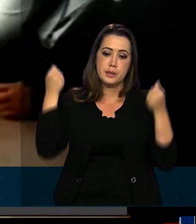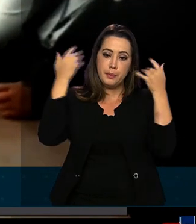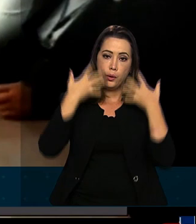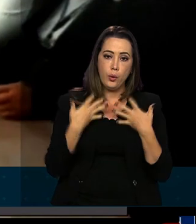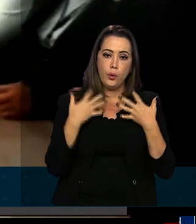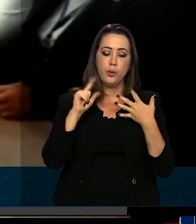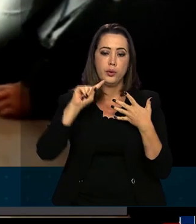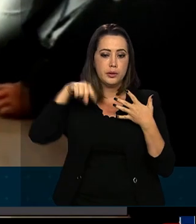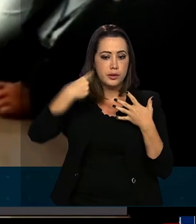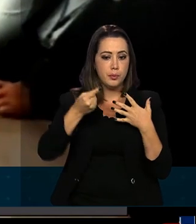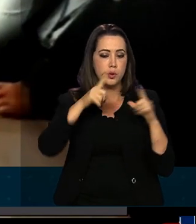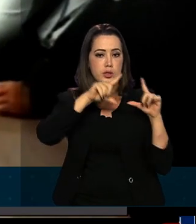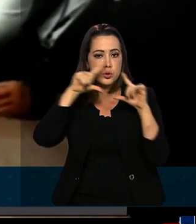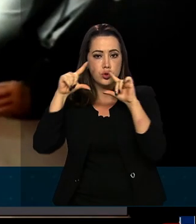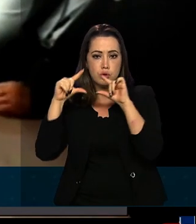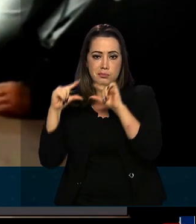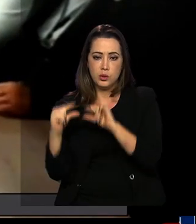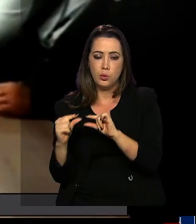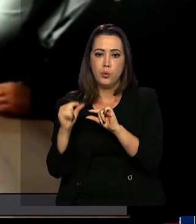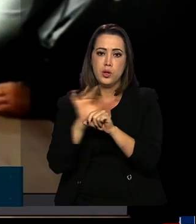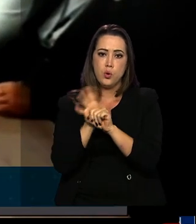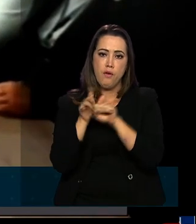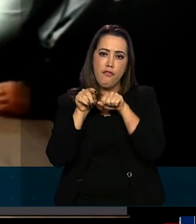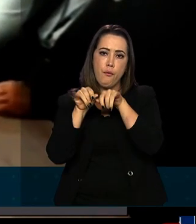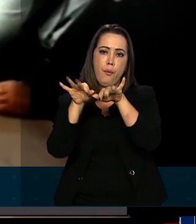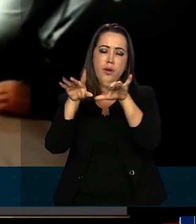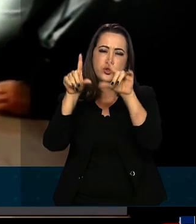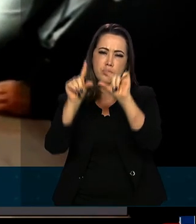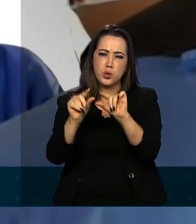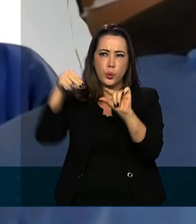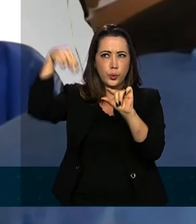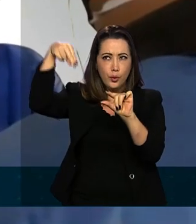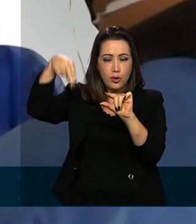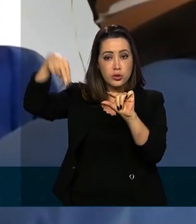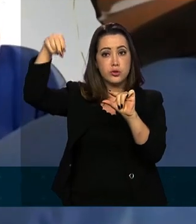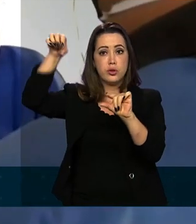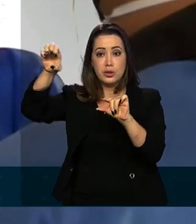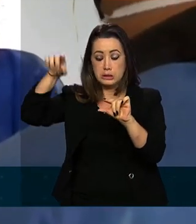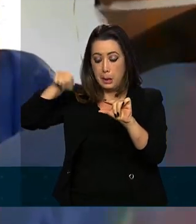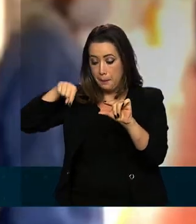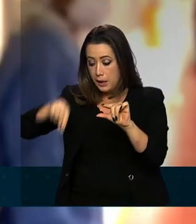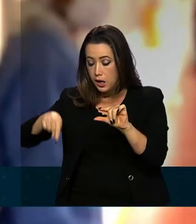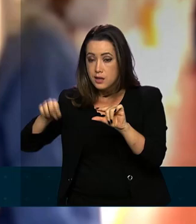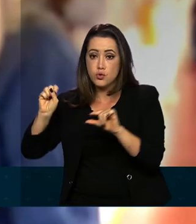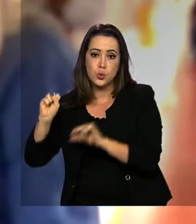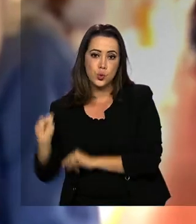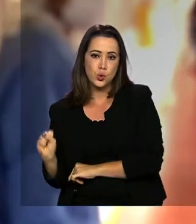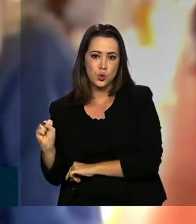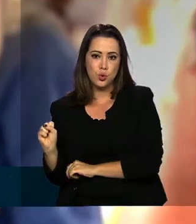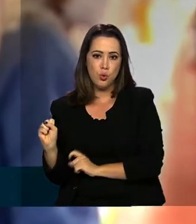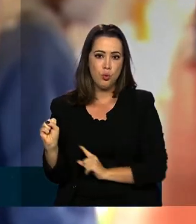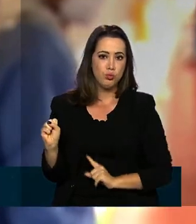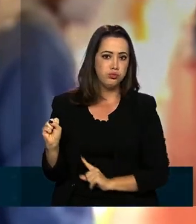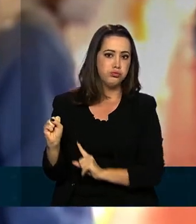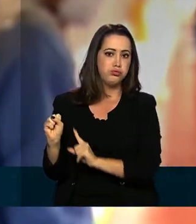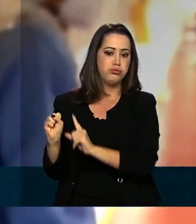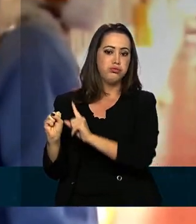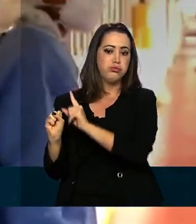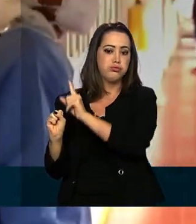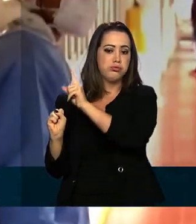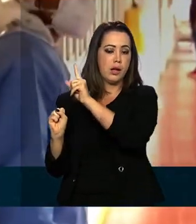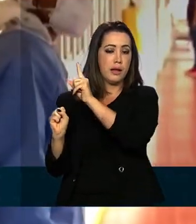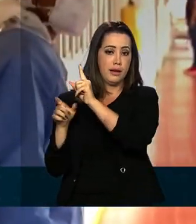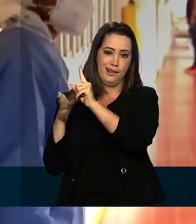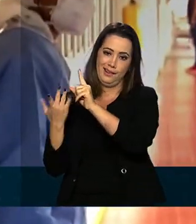momento, após o recuo da doença nas regiões norte e nordeste, a curva de crescimento vai aumentar no centro-sul do